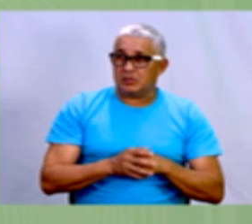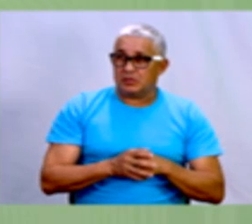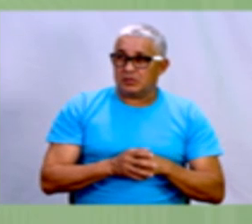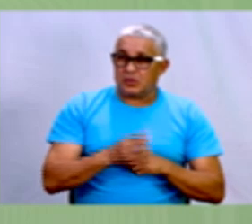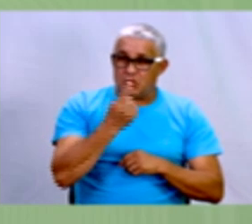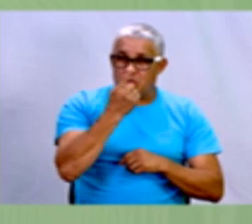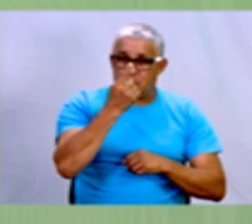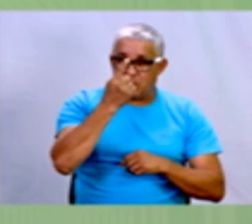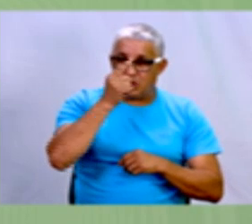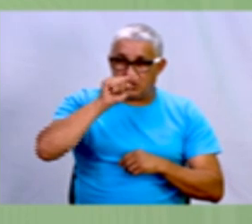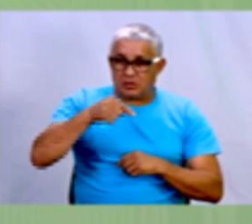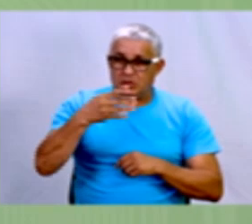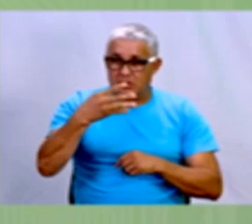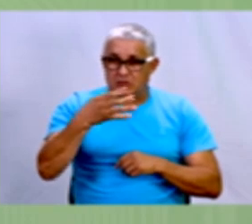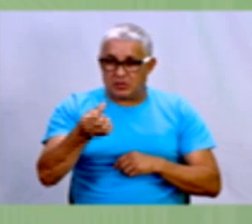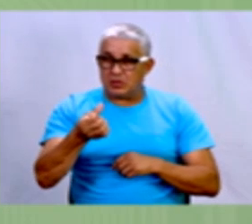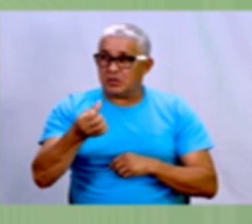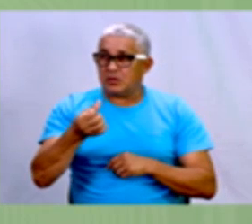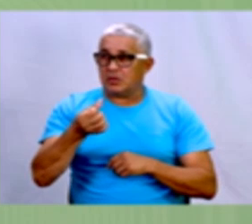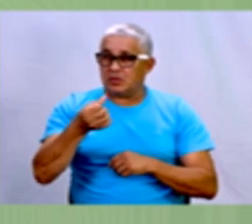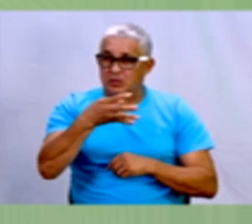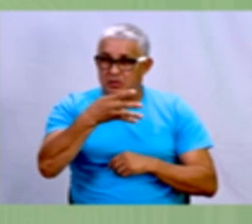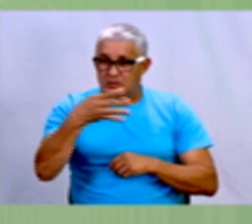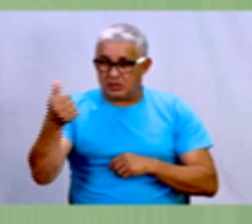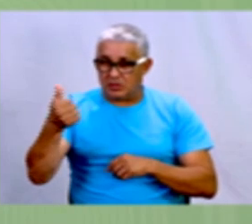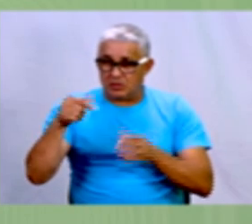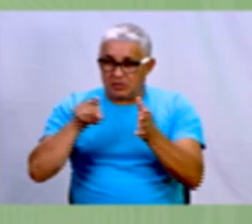sobre 0,10 vezes